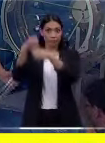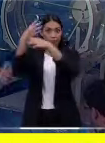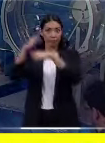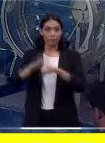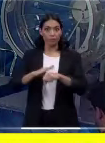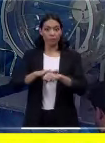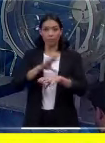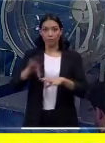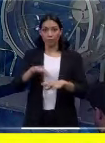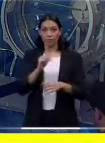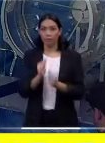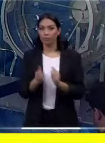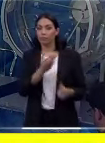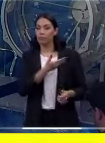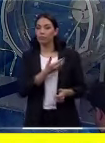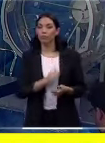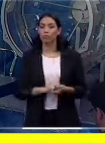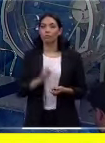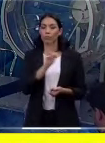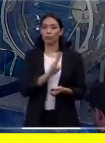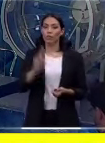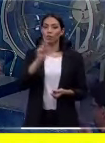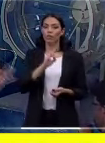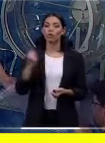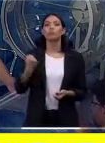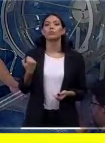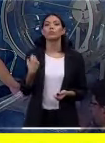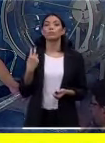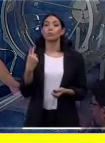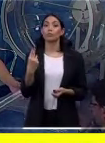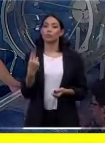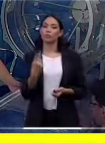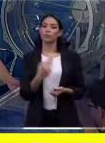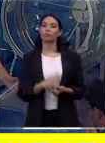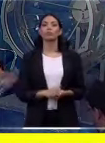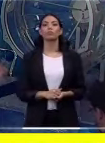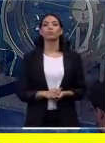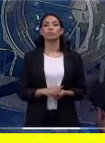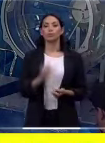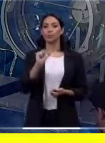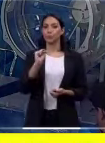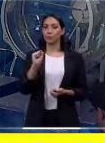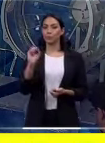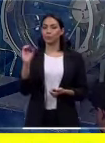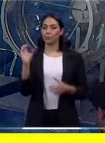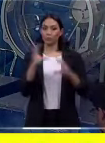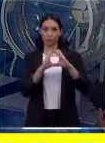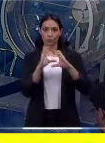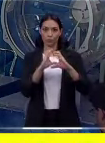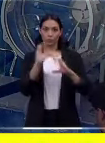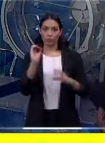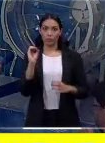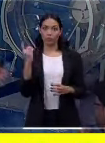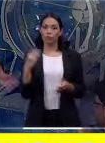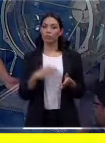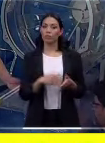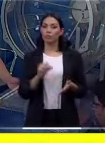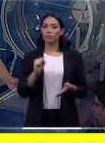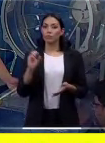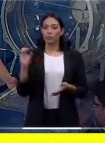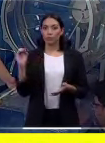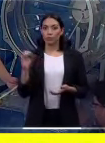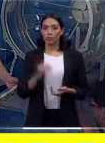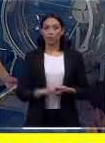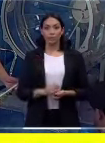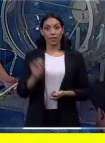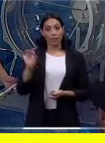do time do coração, que possui o mesmo universo de números da Time Mania, ou seja, 80 bolas numeradas de 01 a 80, sendo